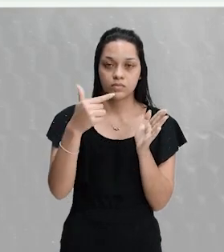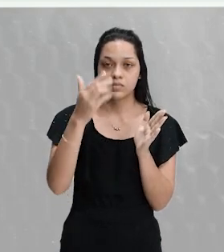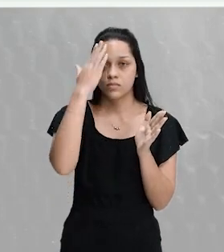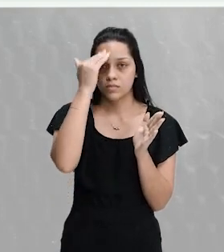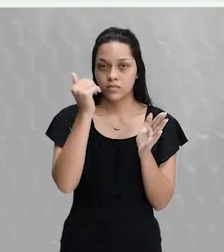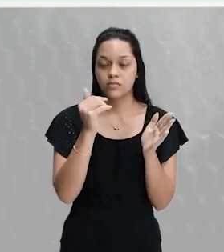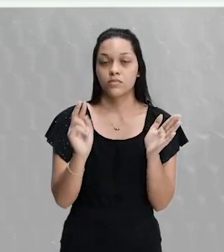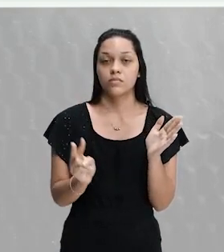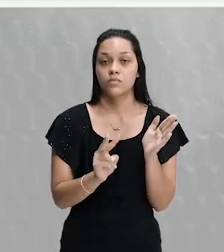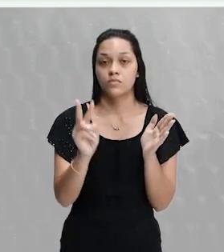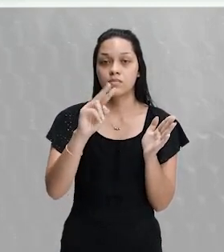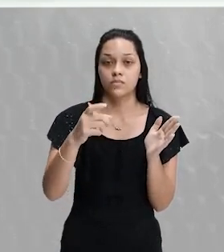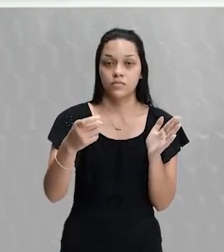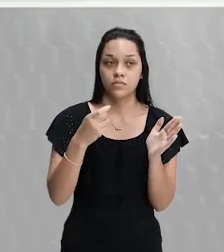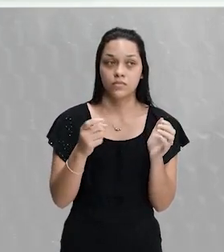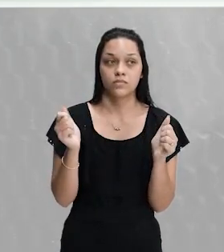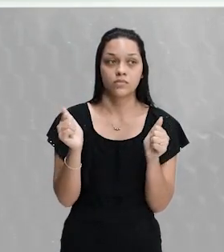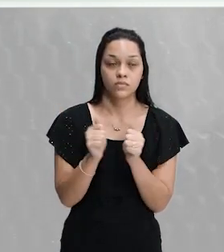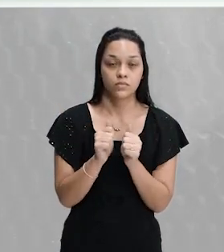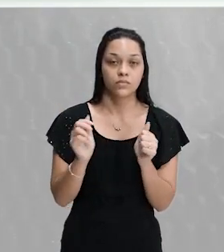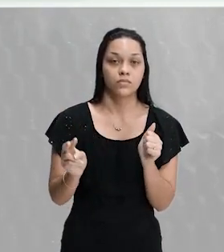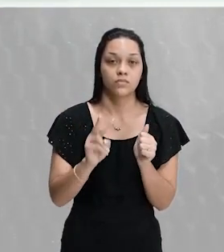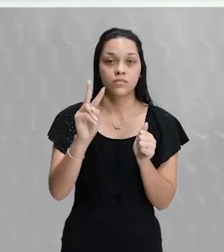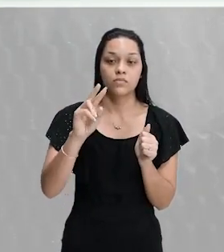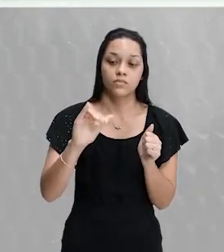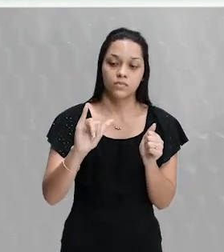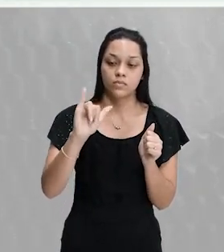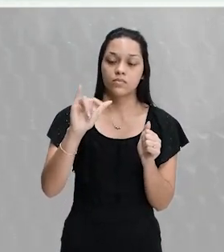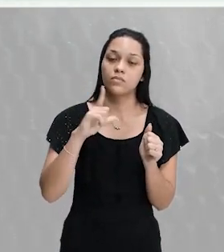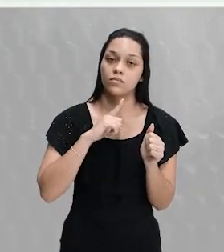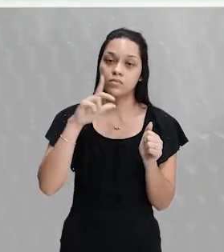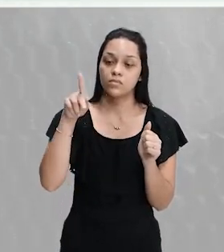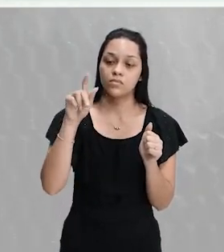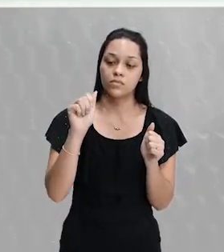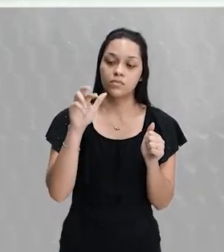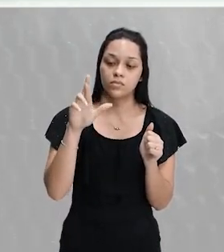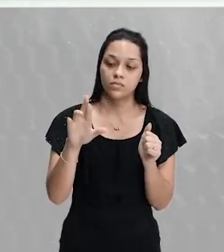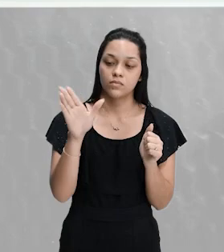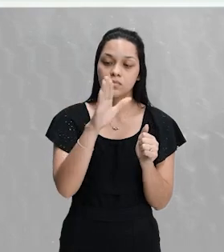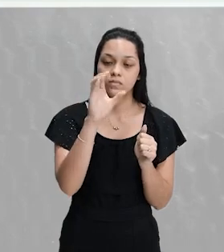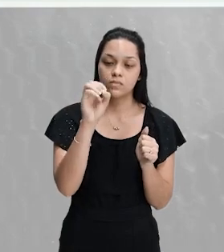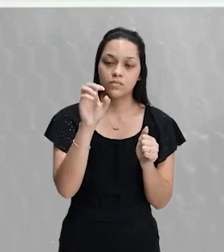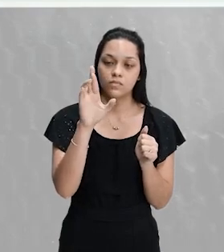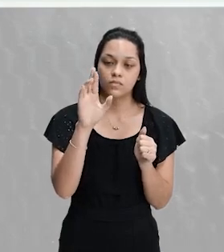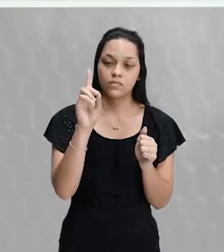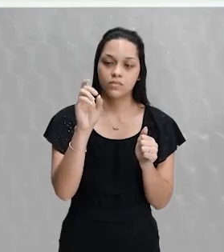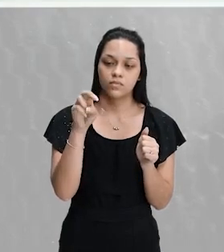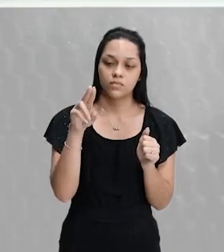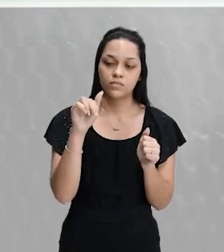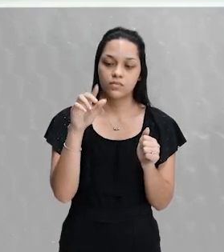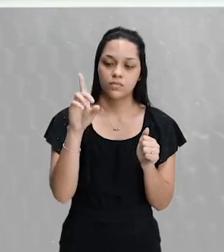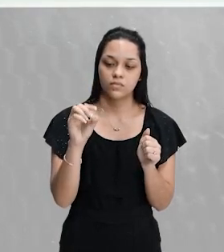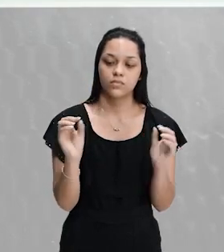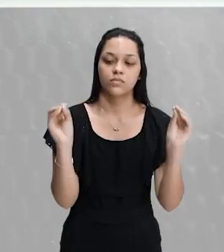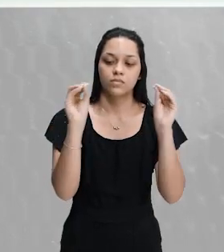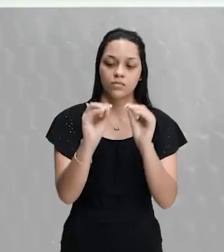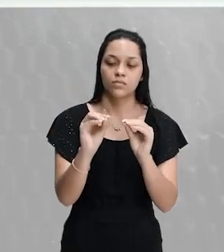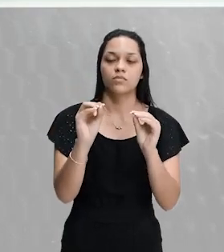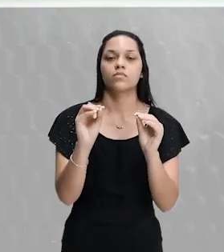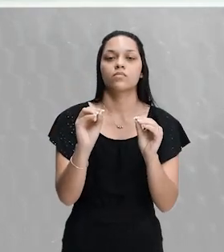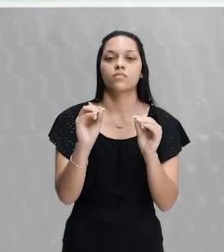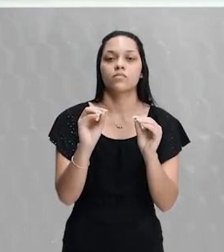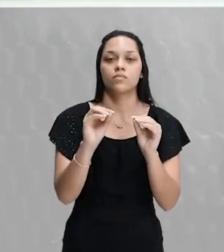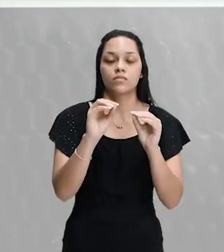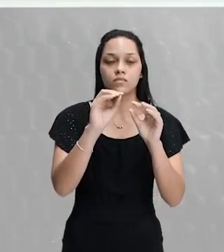cada valor de x se junta com o valor de y e faz um par, que nós chamamos de par ordenado. Né? E a gente localiza esse par ordenado no